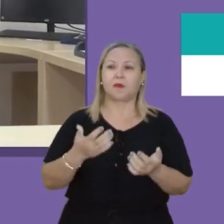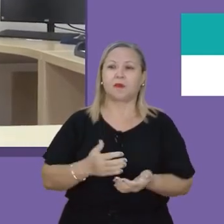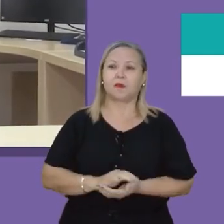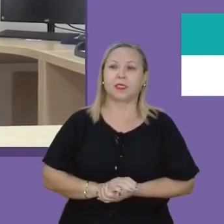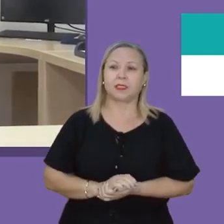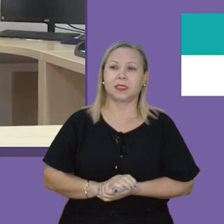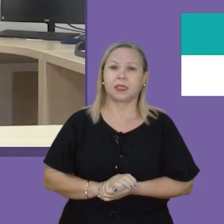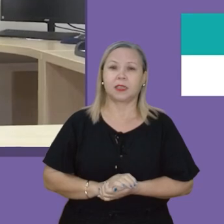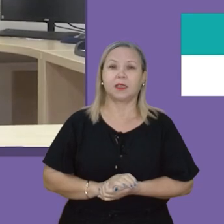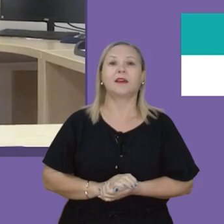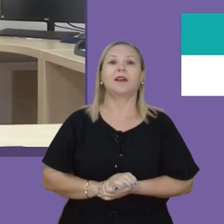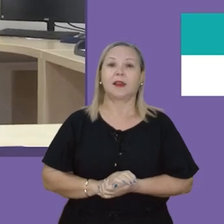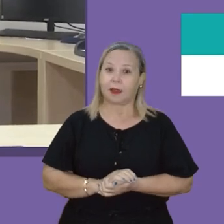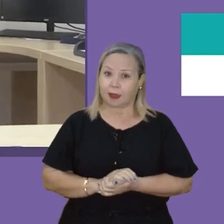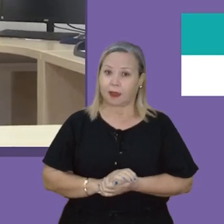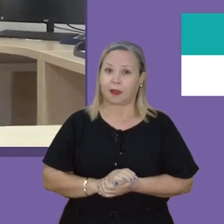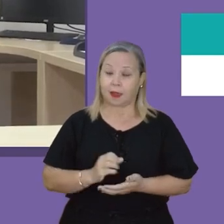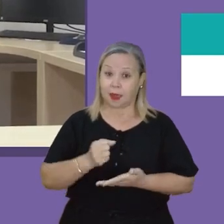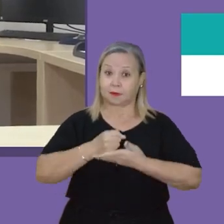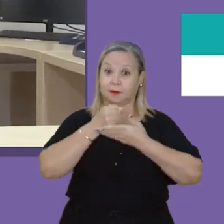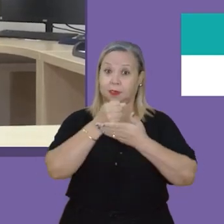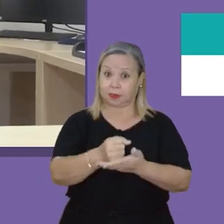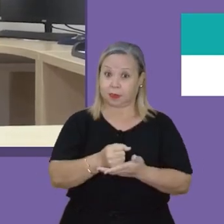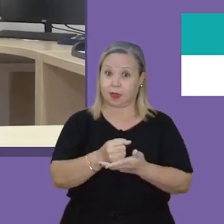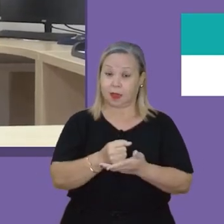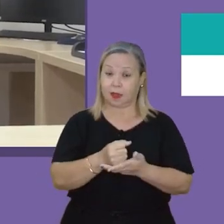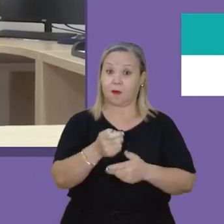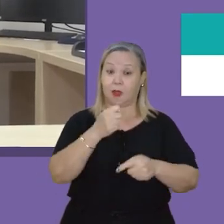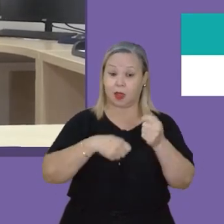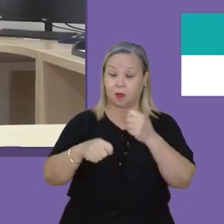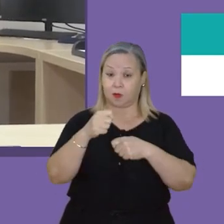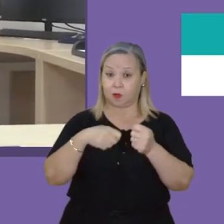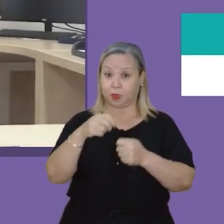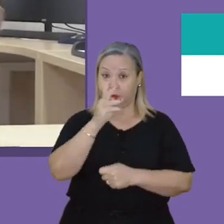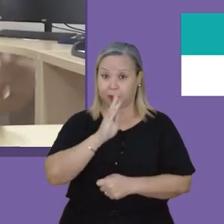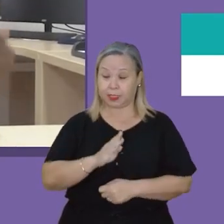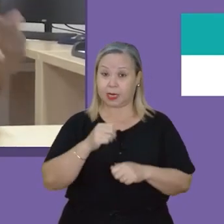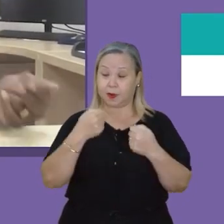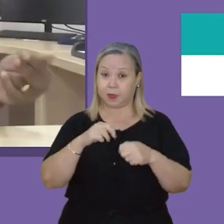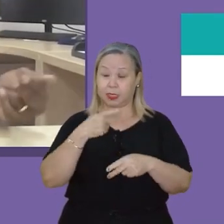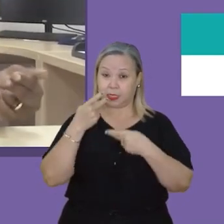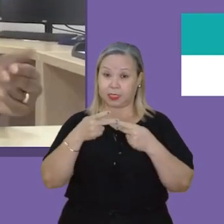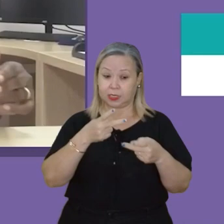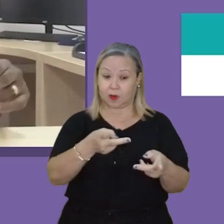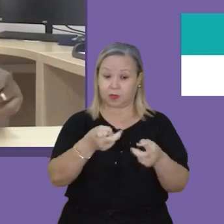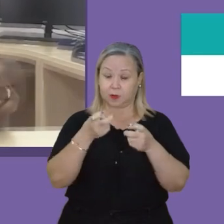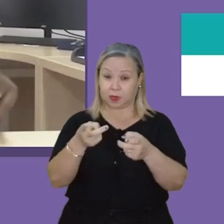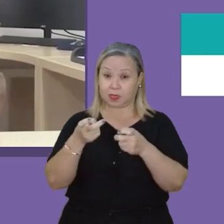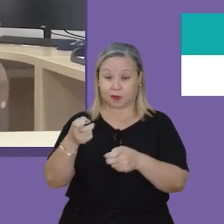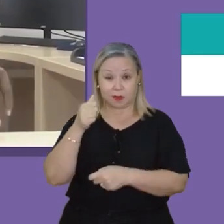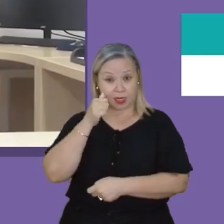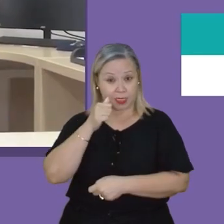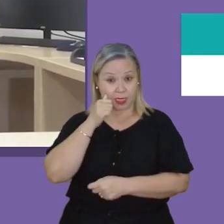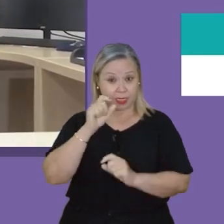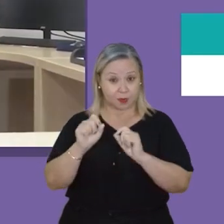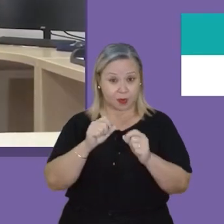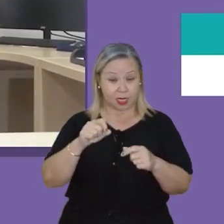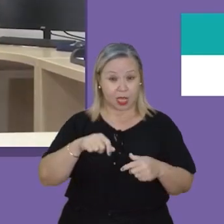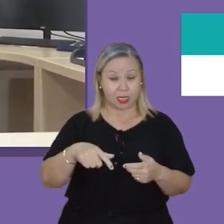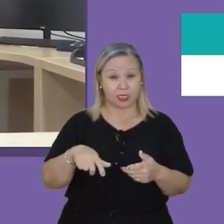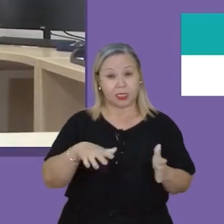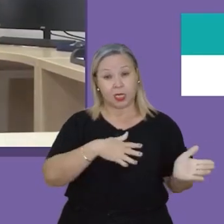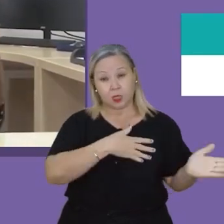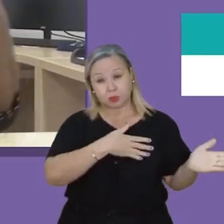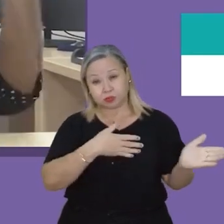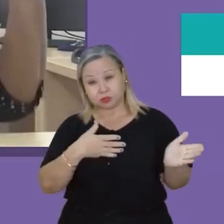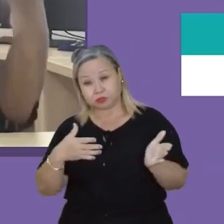bancaram a economia brasileira, é bom que se diga. Por isso a exploração dessas mulheres, a jornada de trabalho